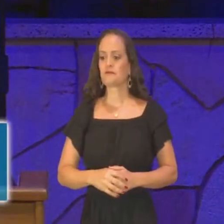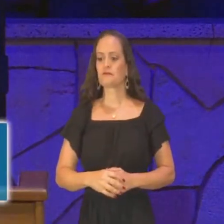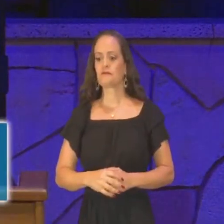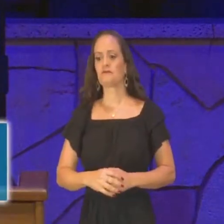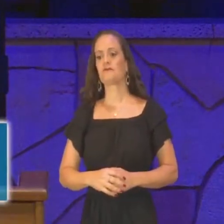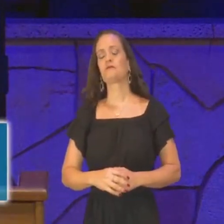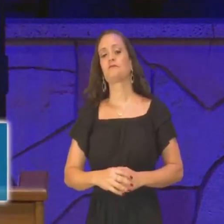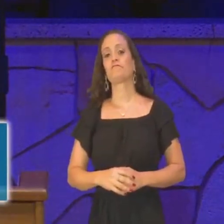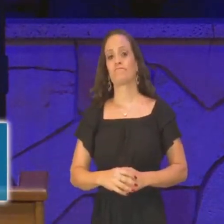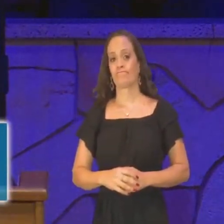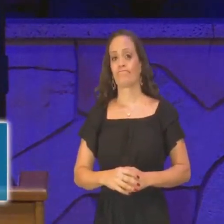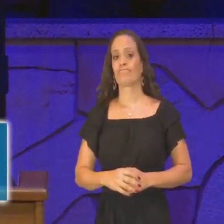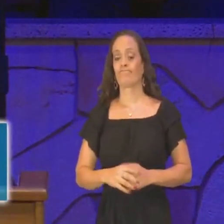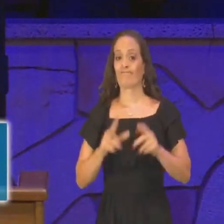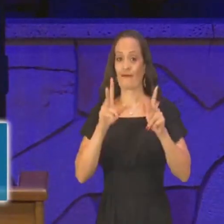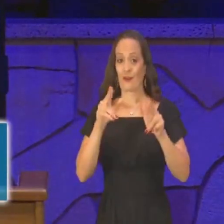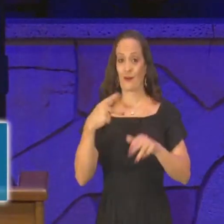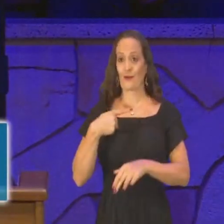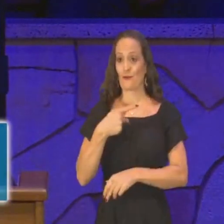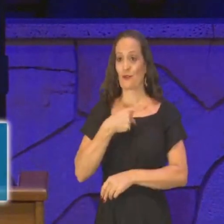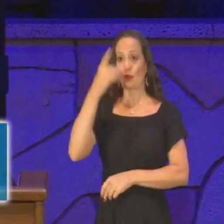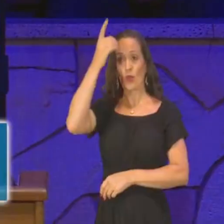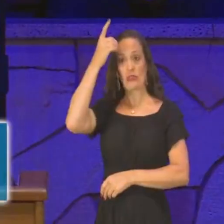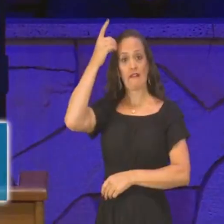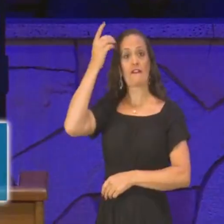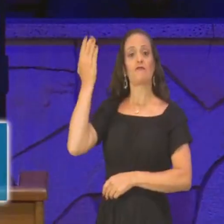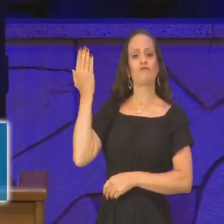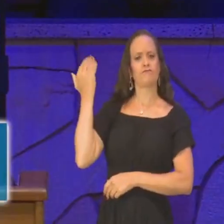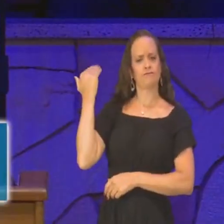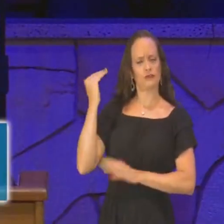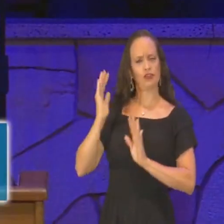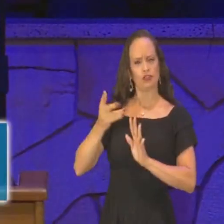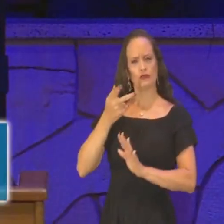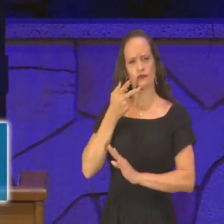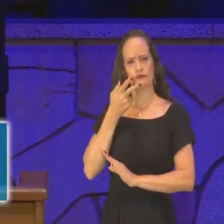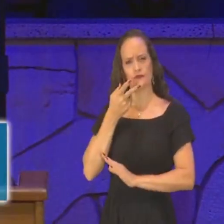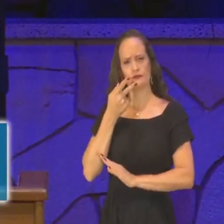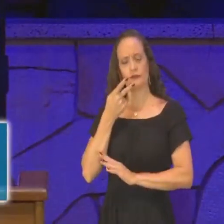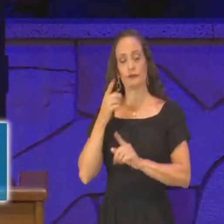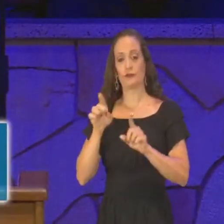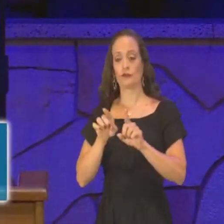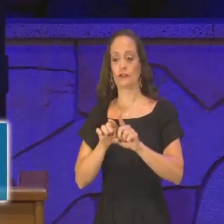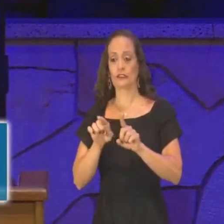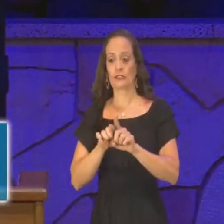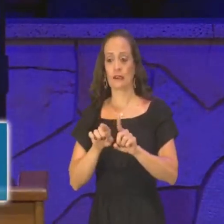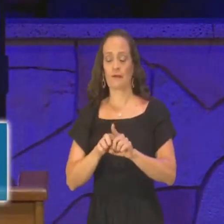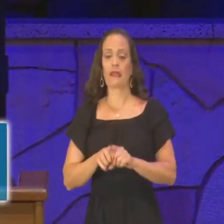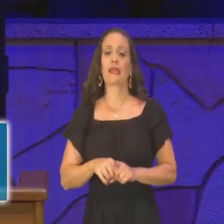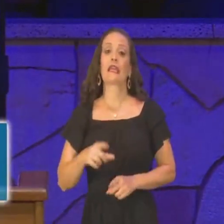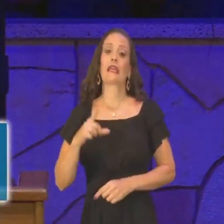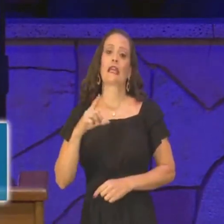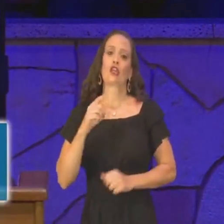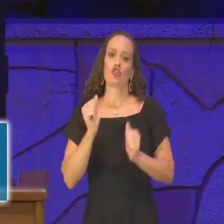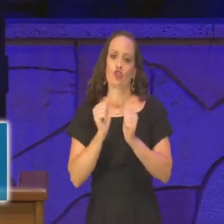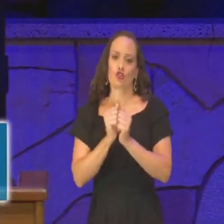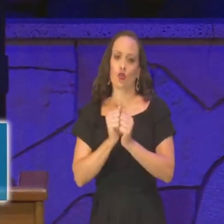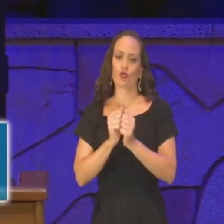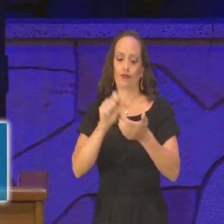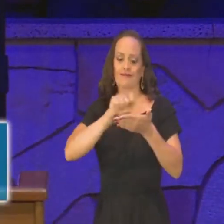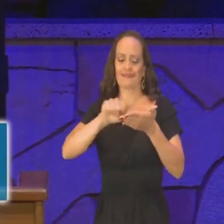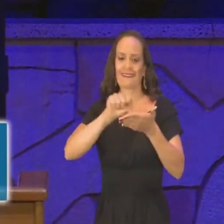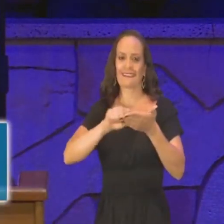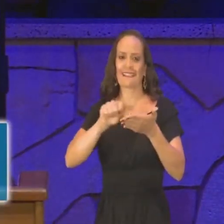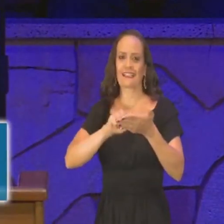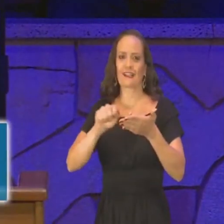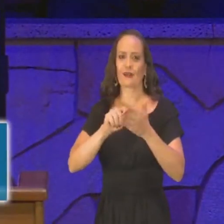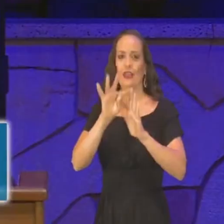E como o pastor Davi já havia mencionado, o Conselho Pastoral e juntamente com a igreja em assembleia nós